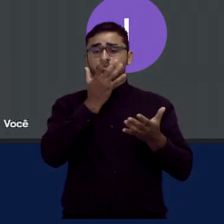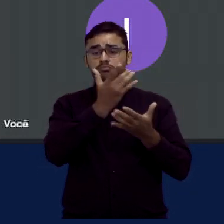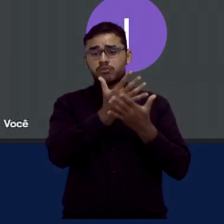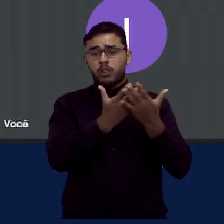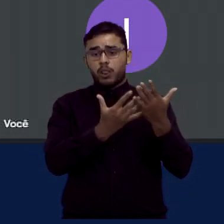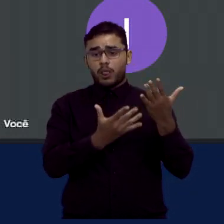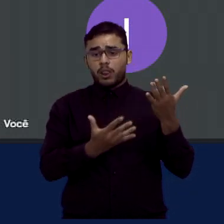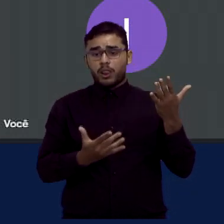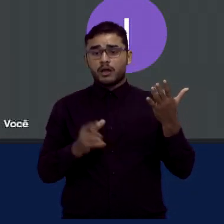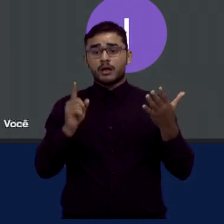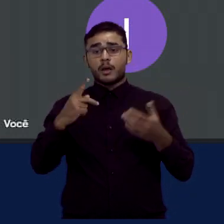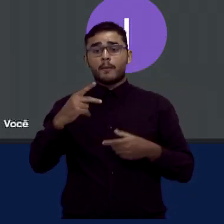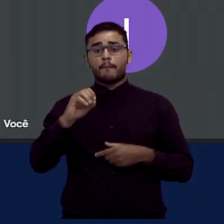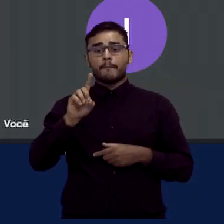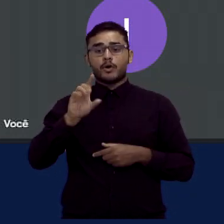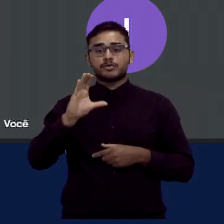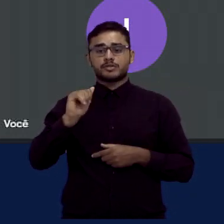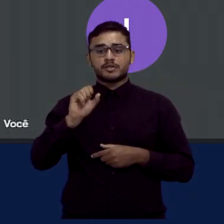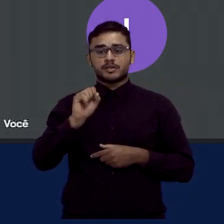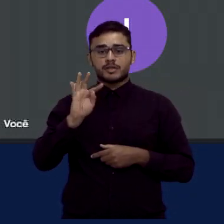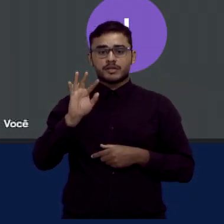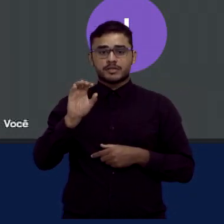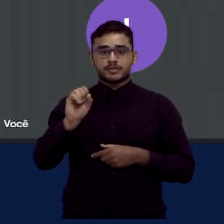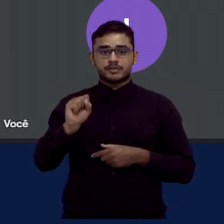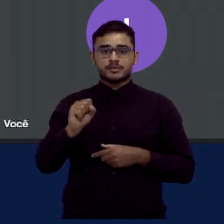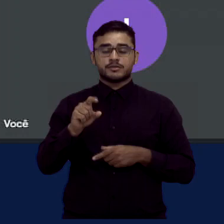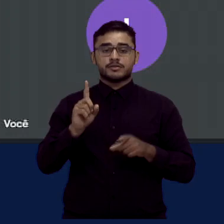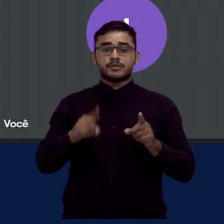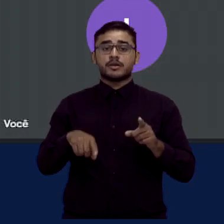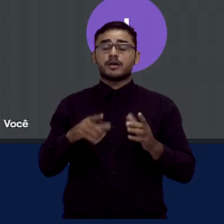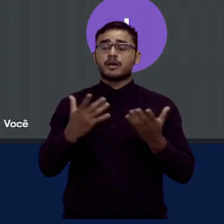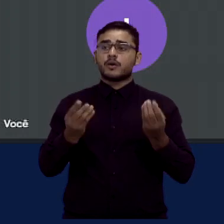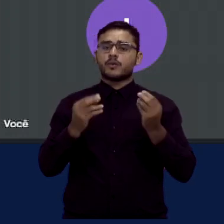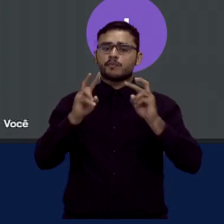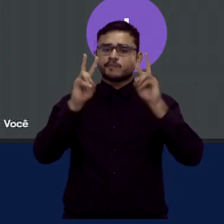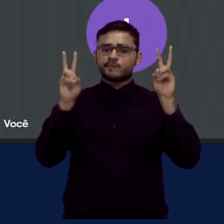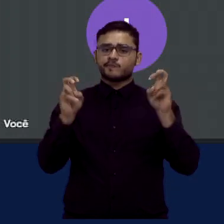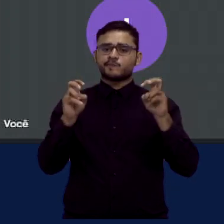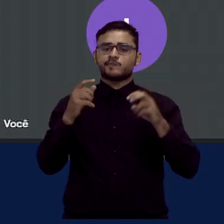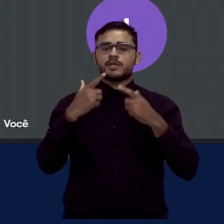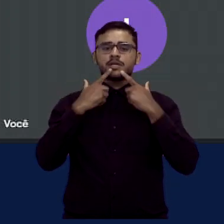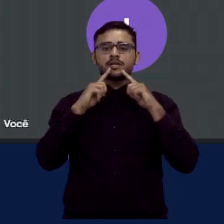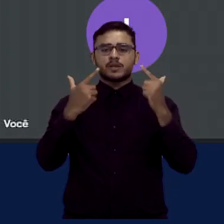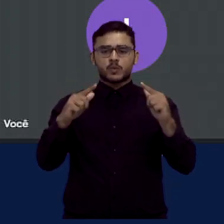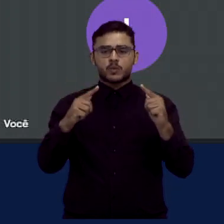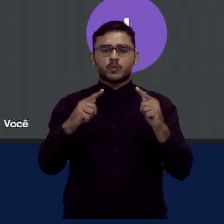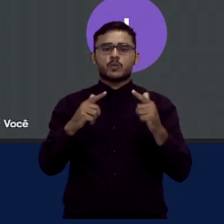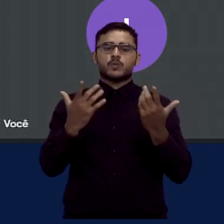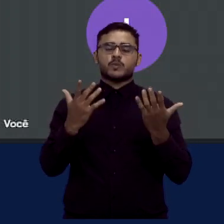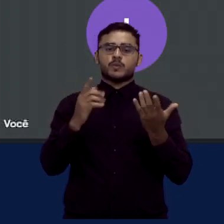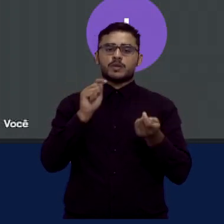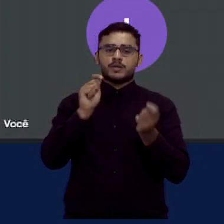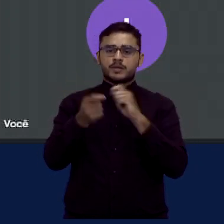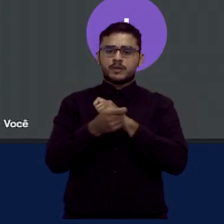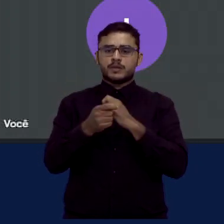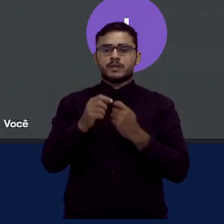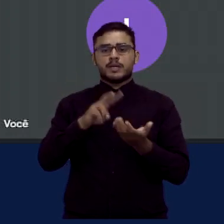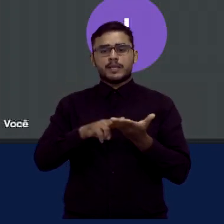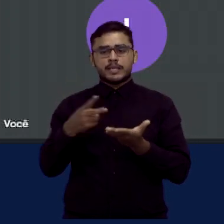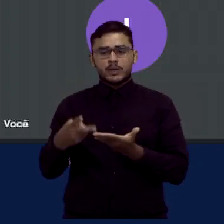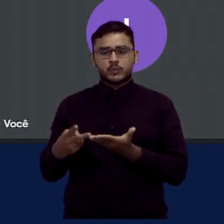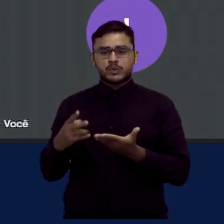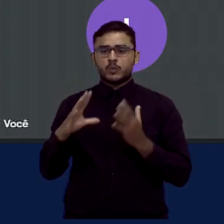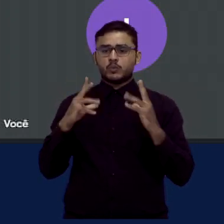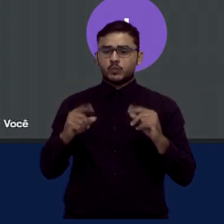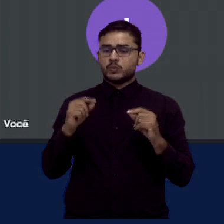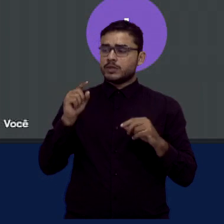Realmente um podcast bem legal, fala muito sobre linguagem, adaptação, tradução, é